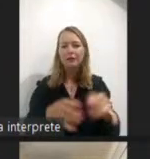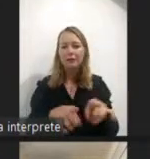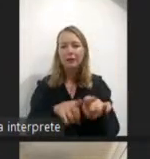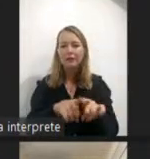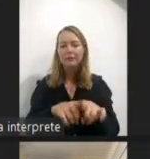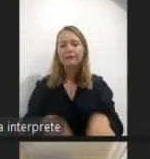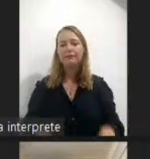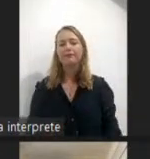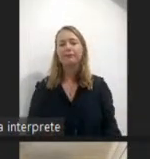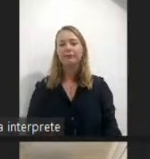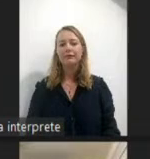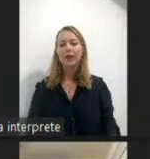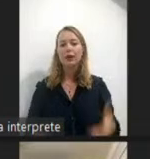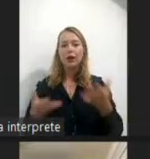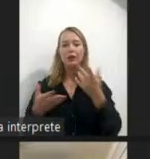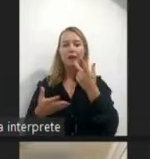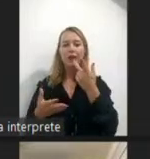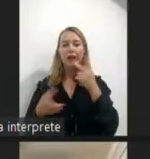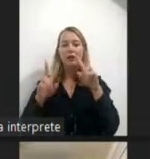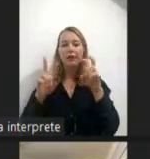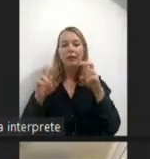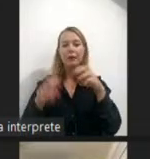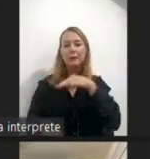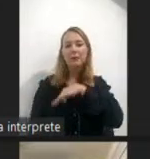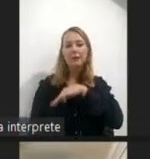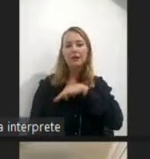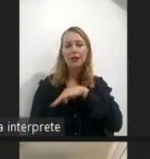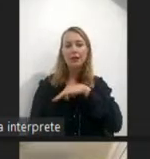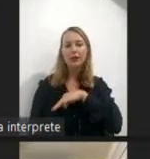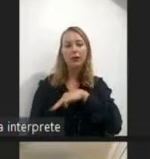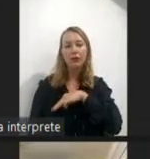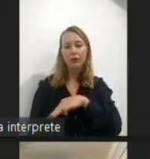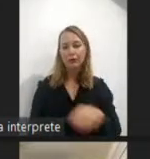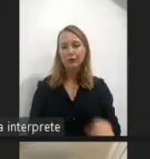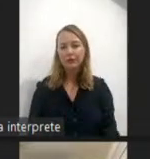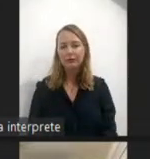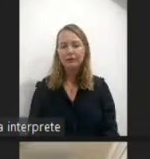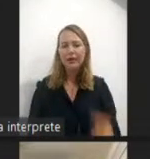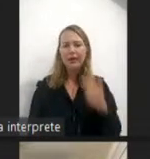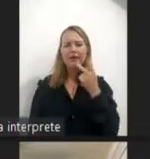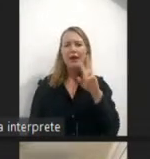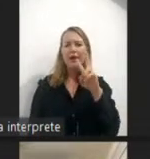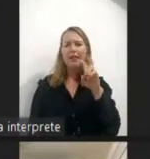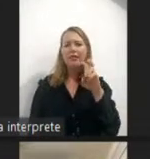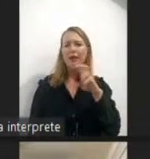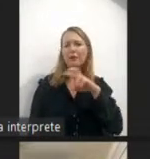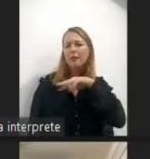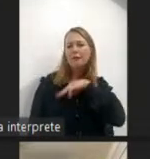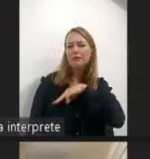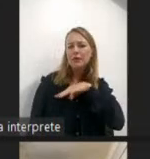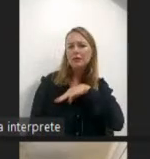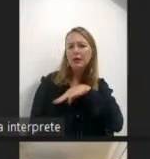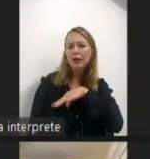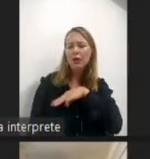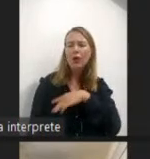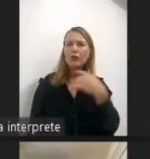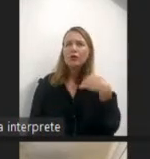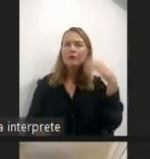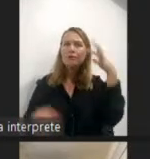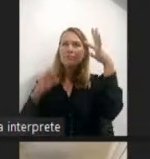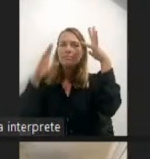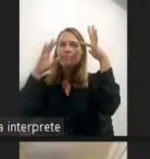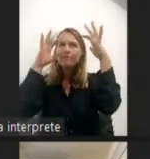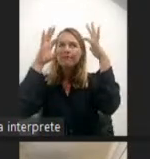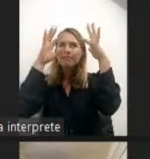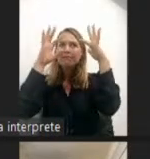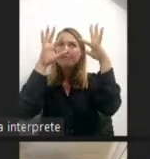falar sobre misericórdia. E quando se fala de misericórdia, a minha mente vai até aquilo